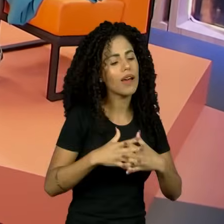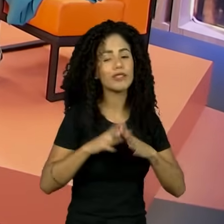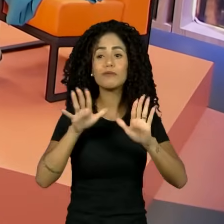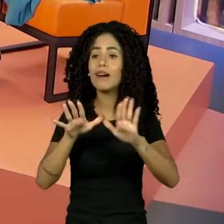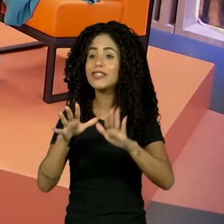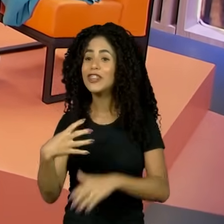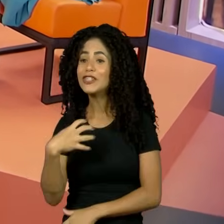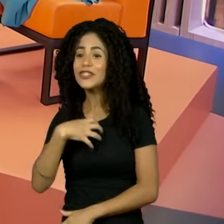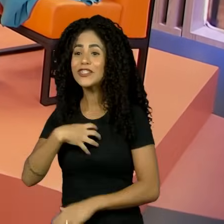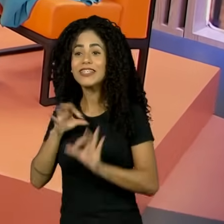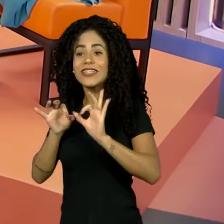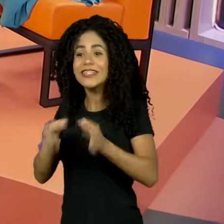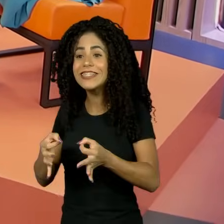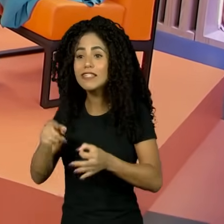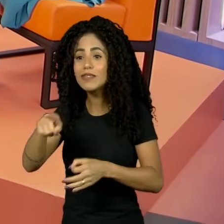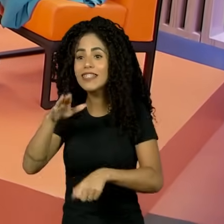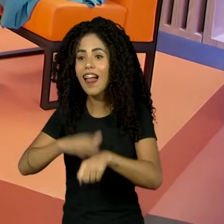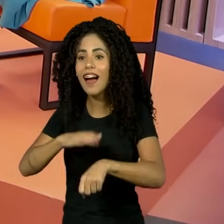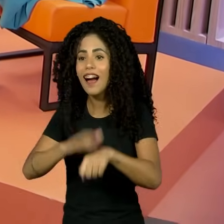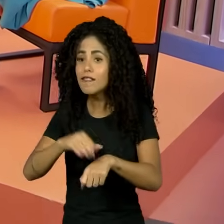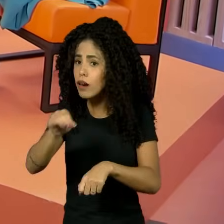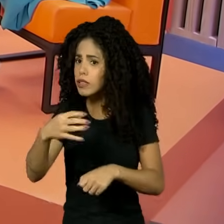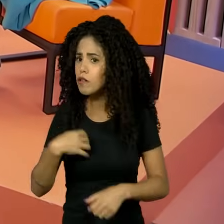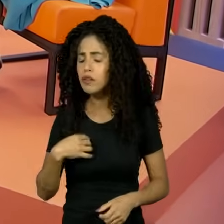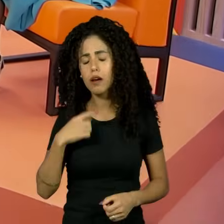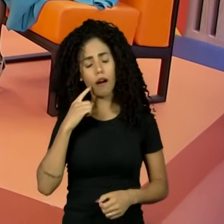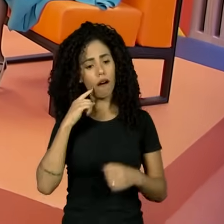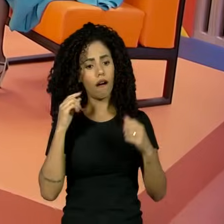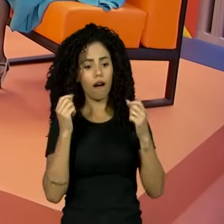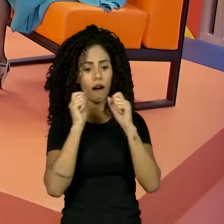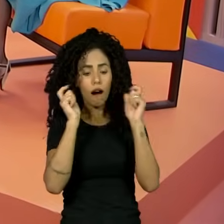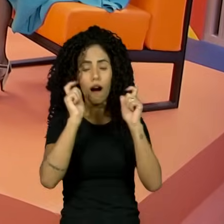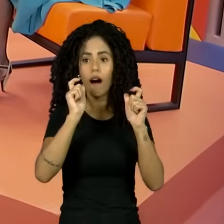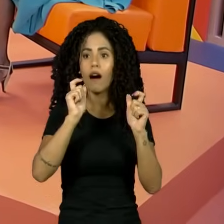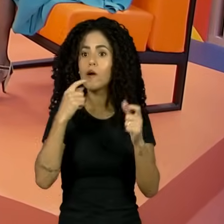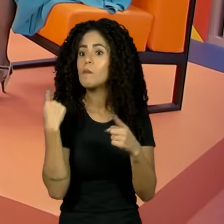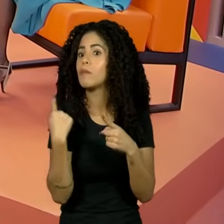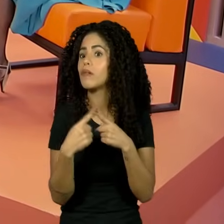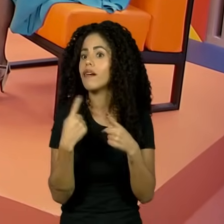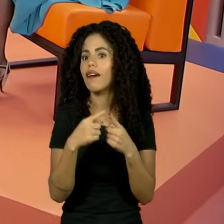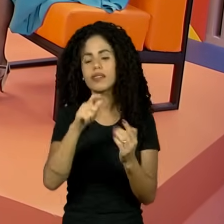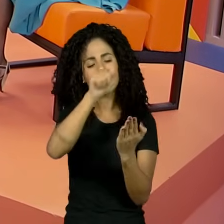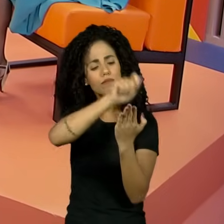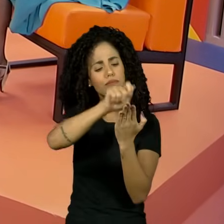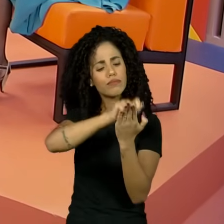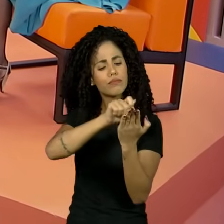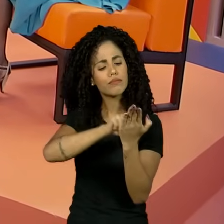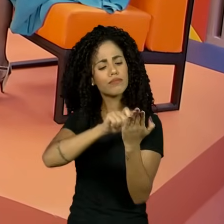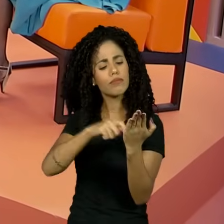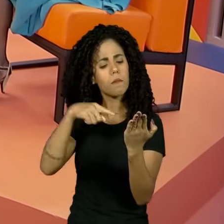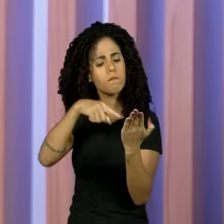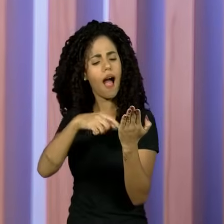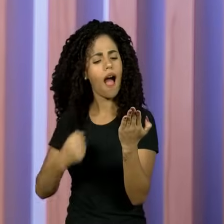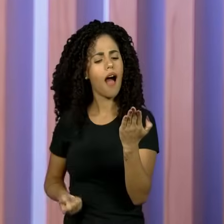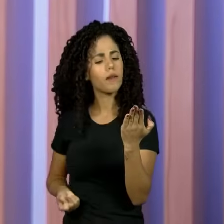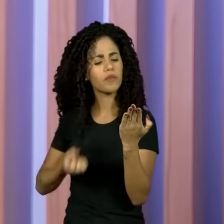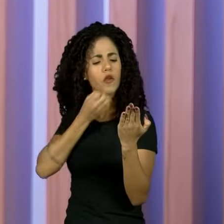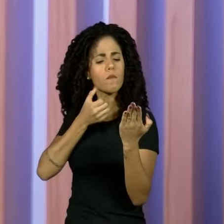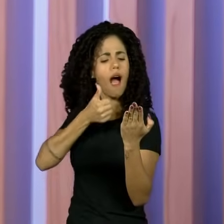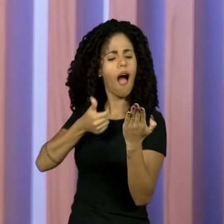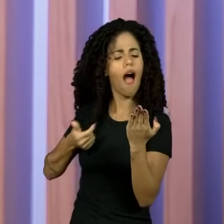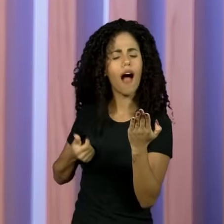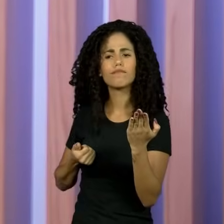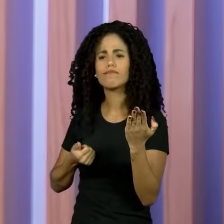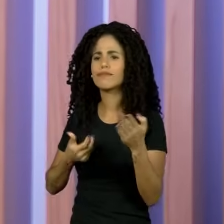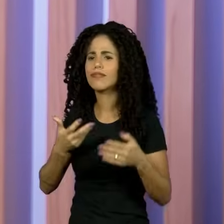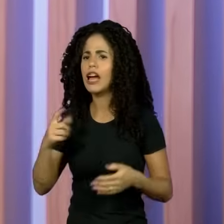colocou. Eu fiquei em choque, assim, ver ela colocando e o lixo vai falar numa boa, então